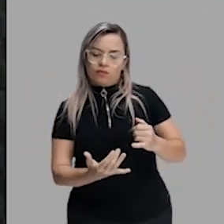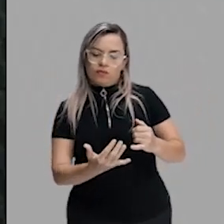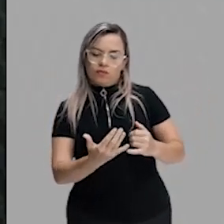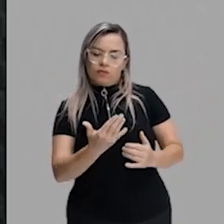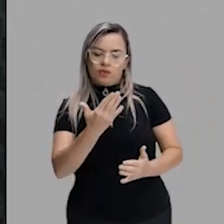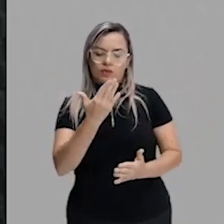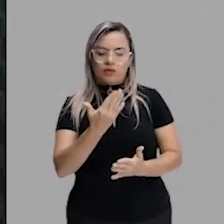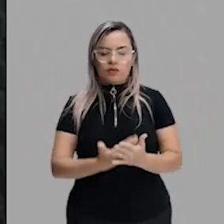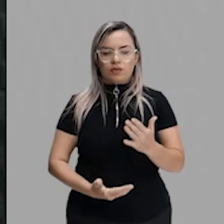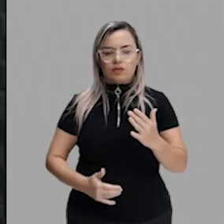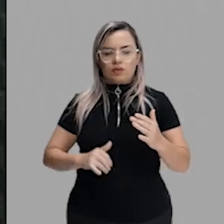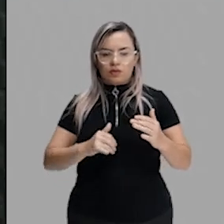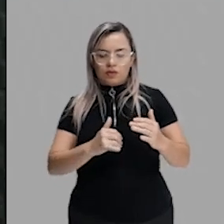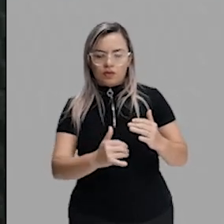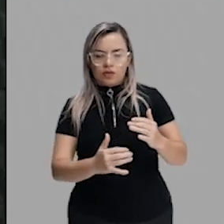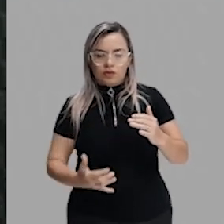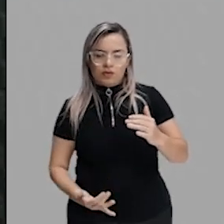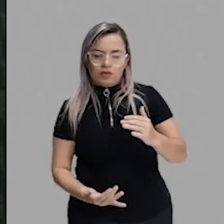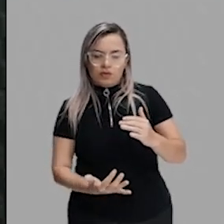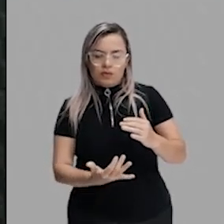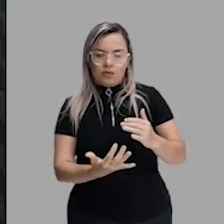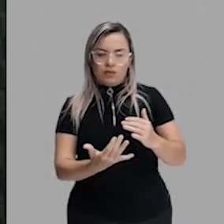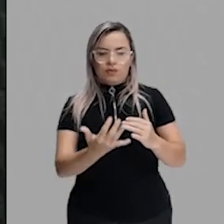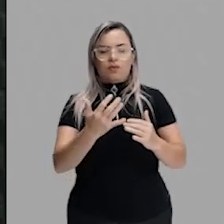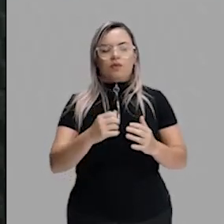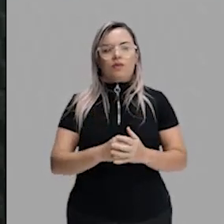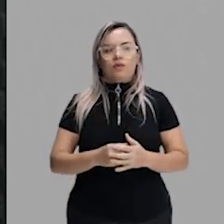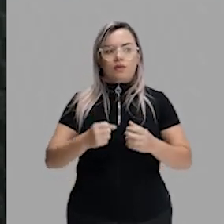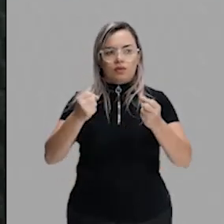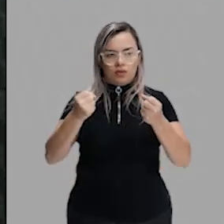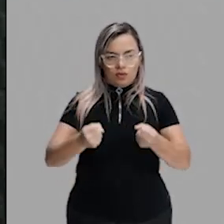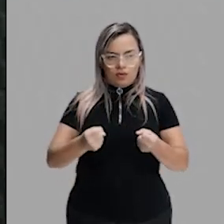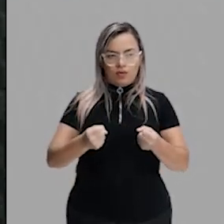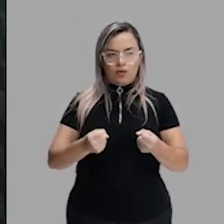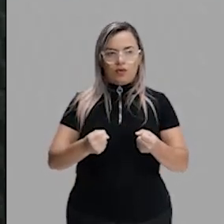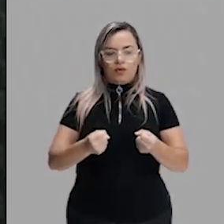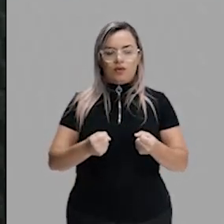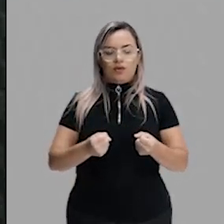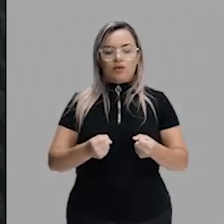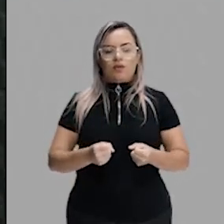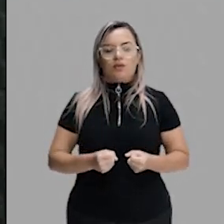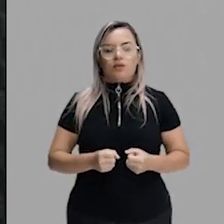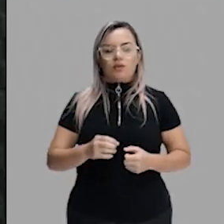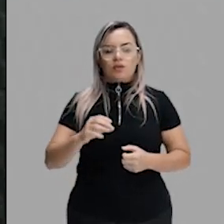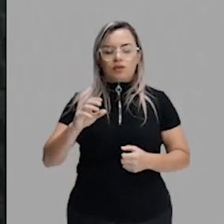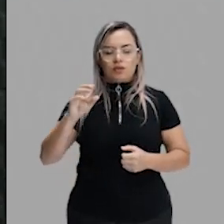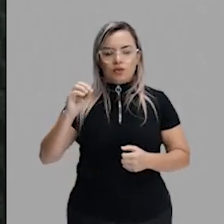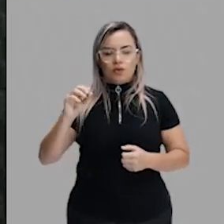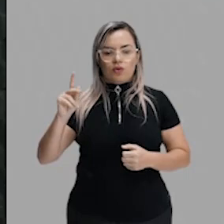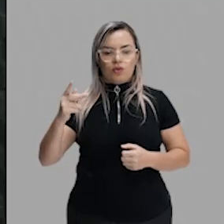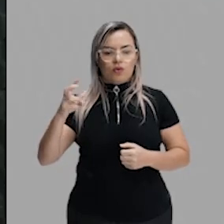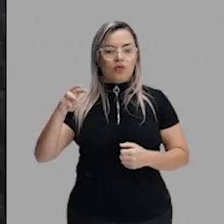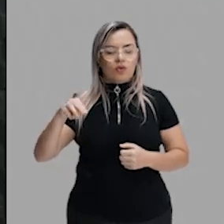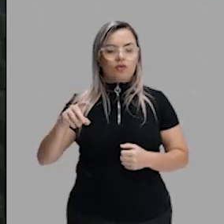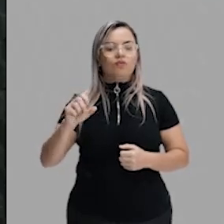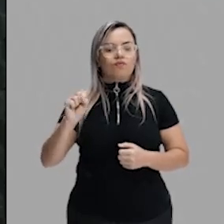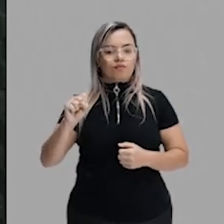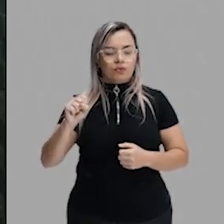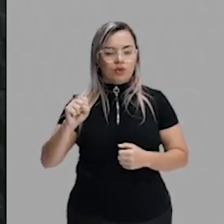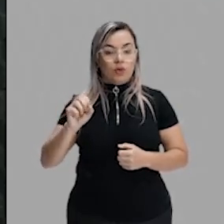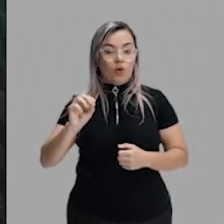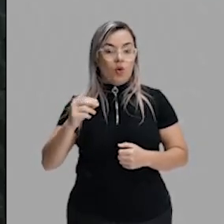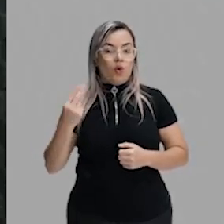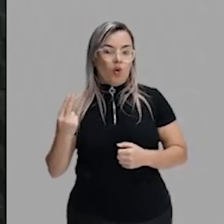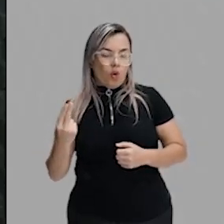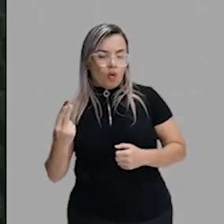energia em forma de calor, tá ok? O resistor ele pode ser ôhmico ou não ôhmico. Resistor ôhmico é um resistor constante.